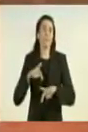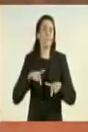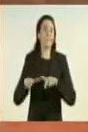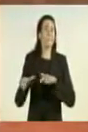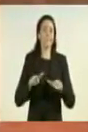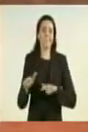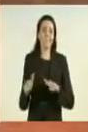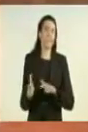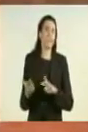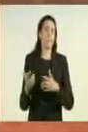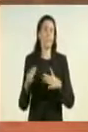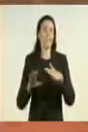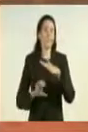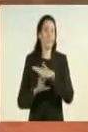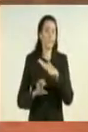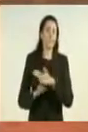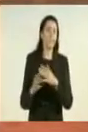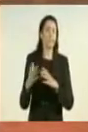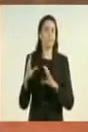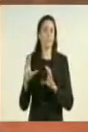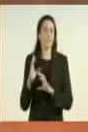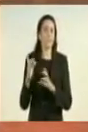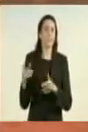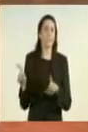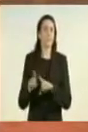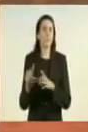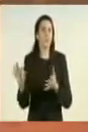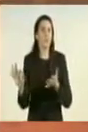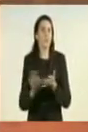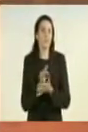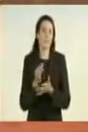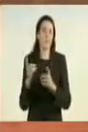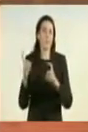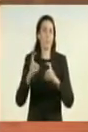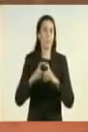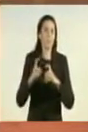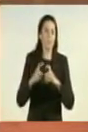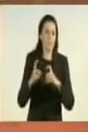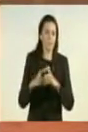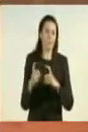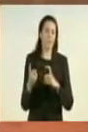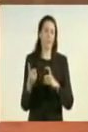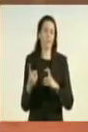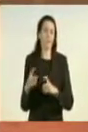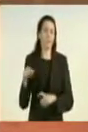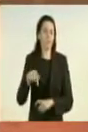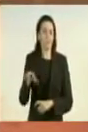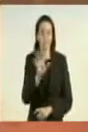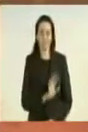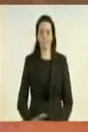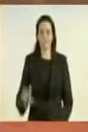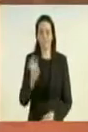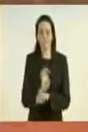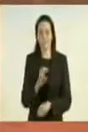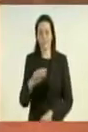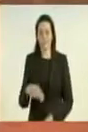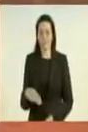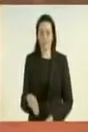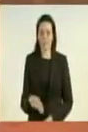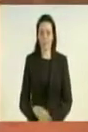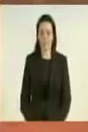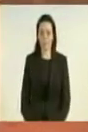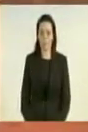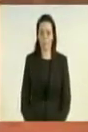diversas ordens, desde engenharia até a contratação de médicos para atendimento em todo o estado do Maranhão. O caso foi